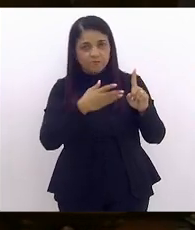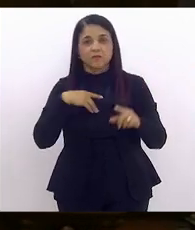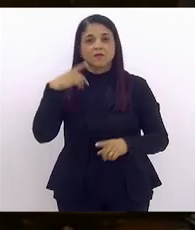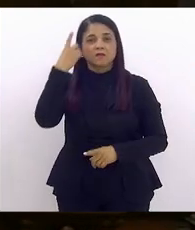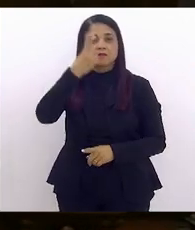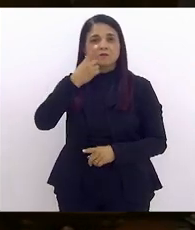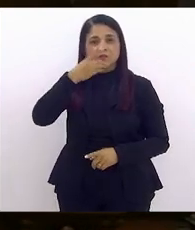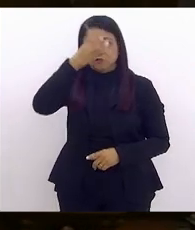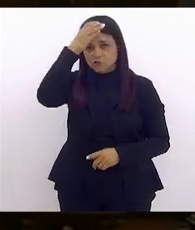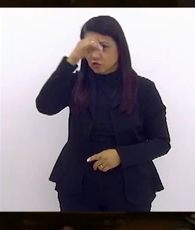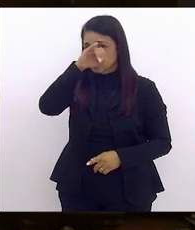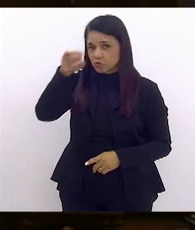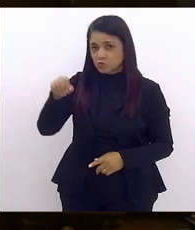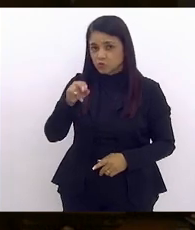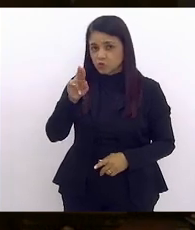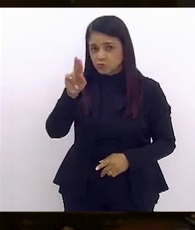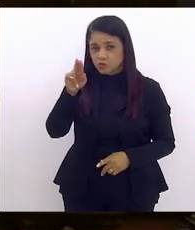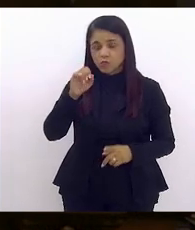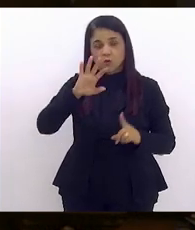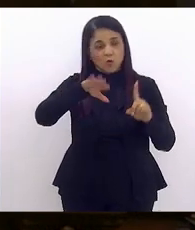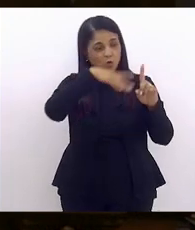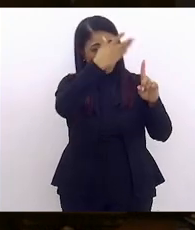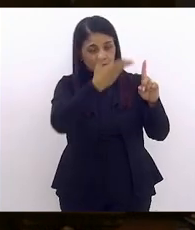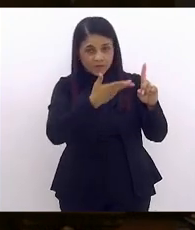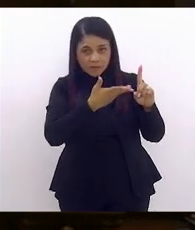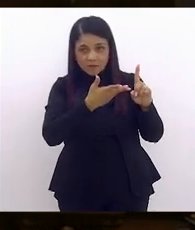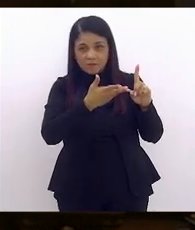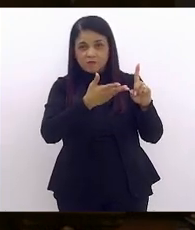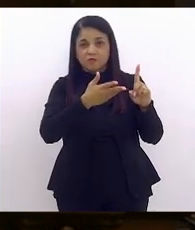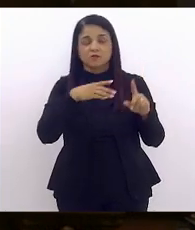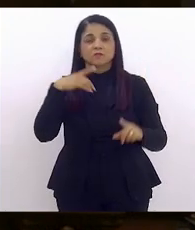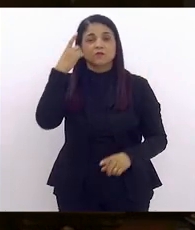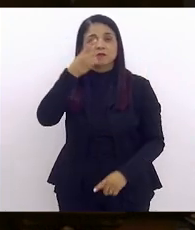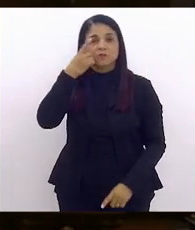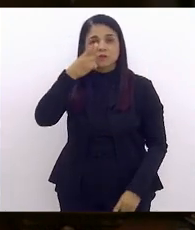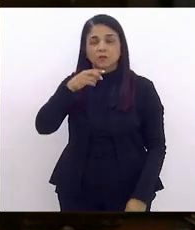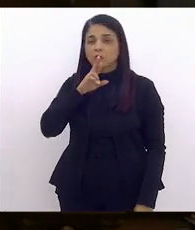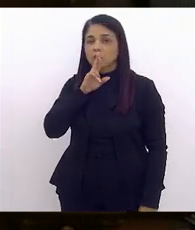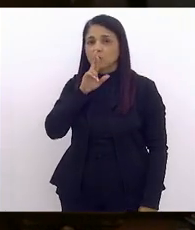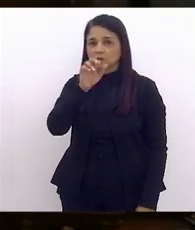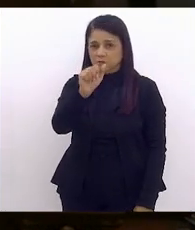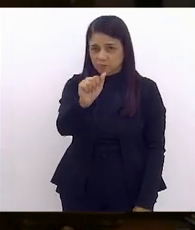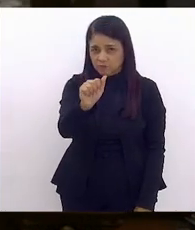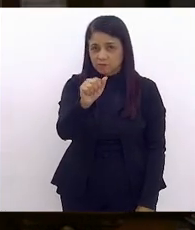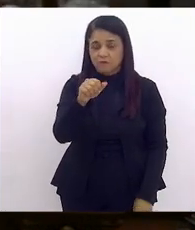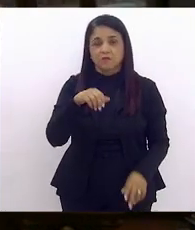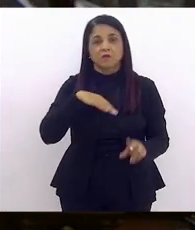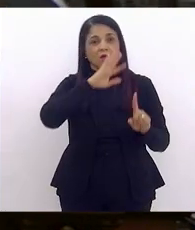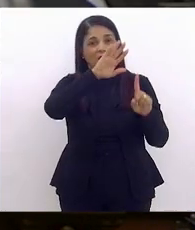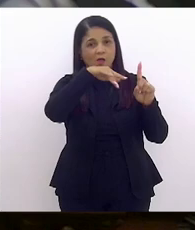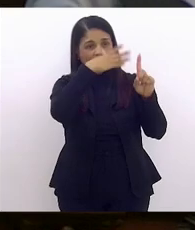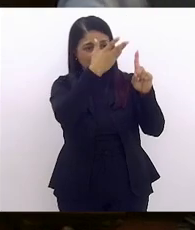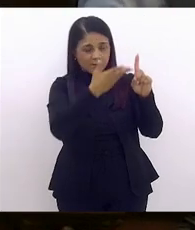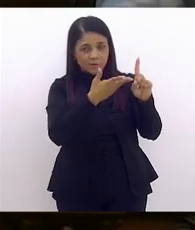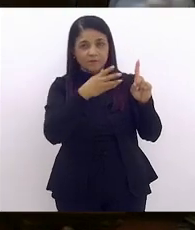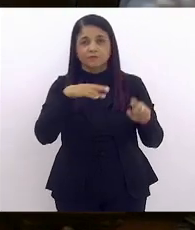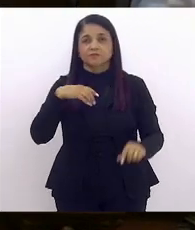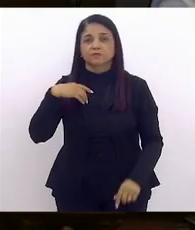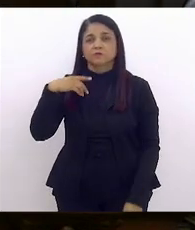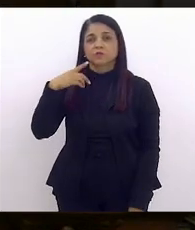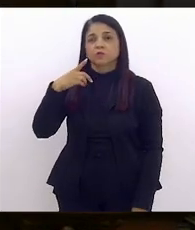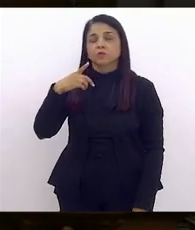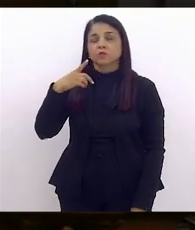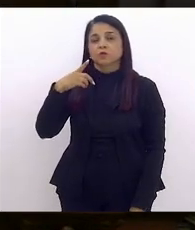Tia Ju, a homenagem também do deputado Rodrigo Amorim, a homenagem do deputado Luiz